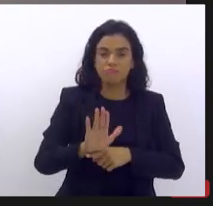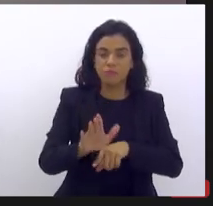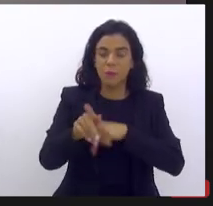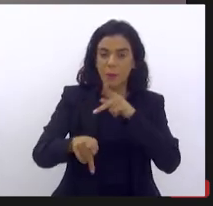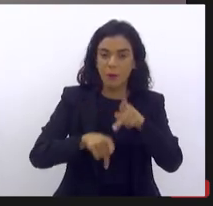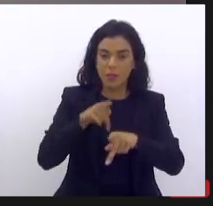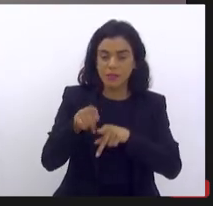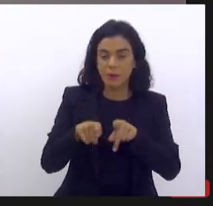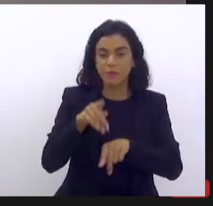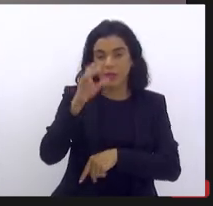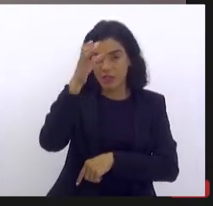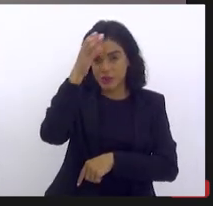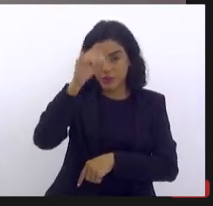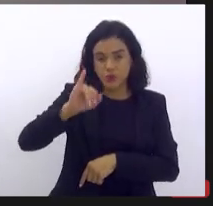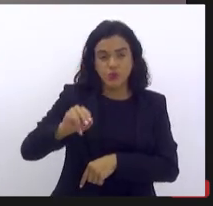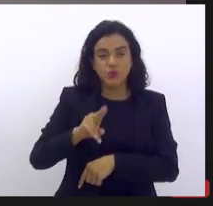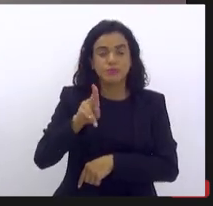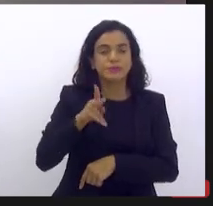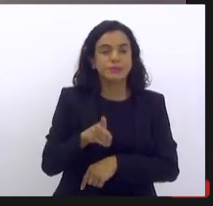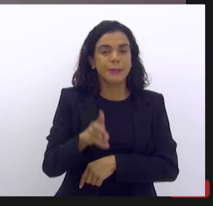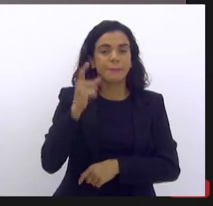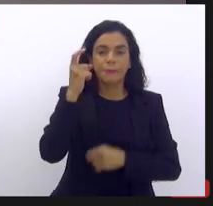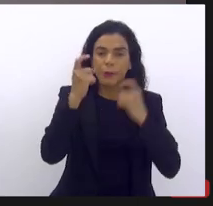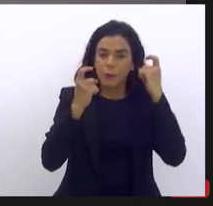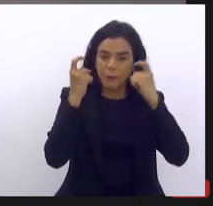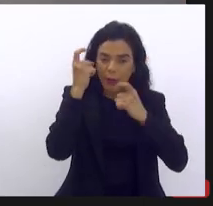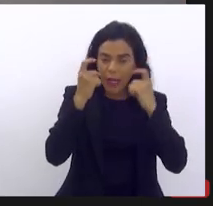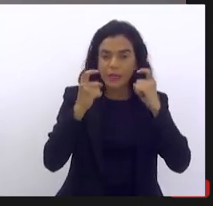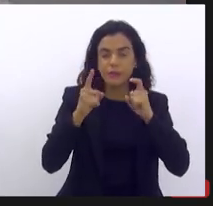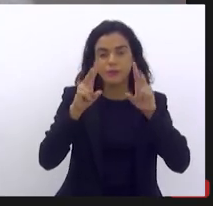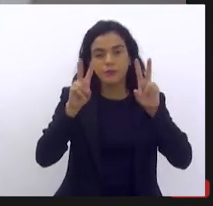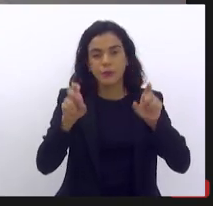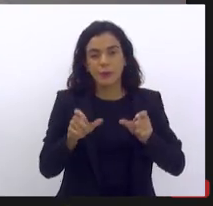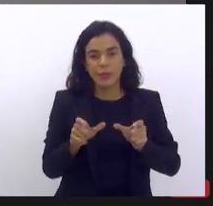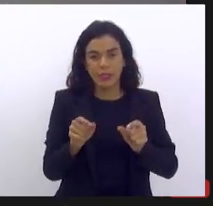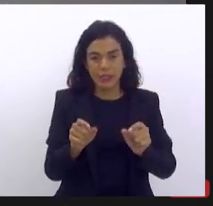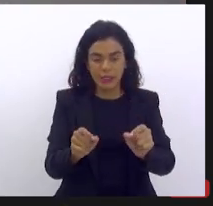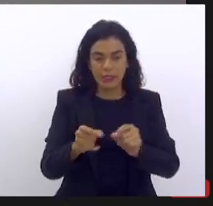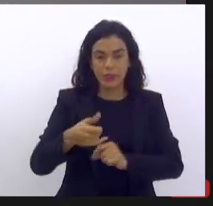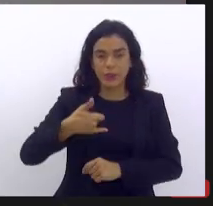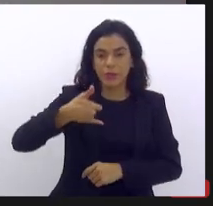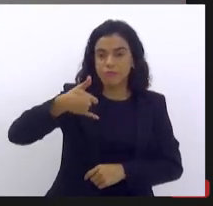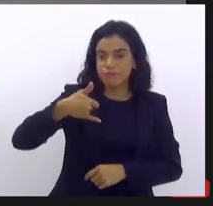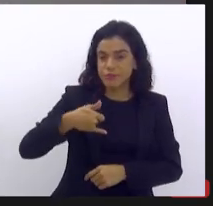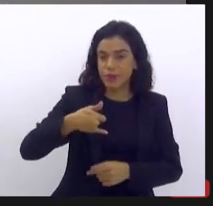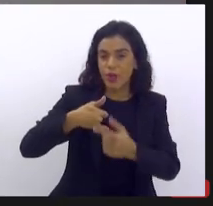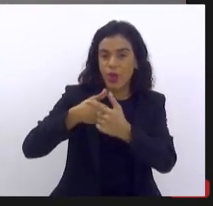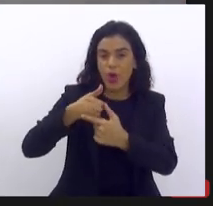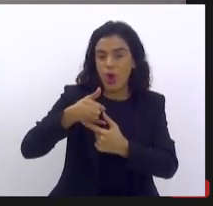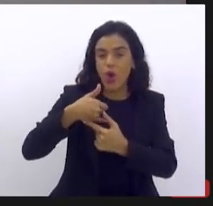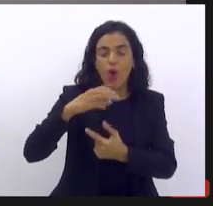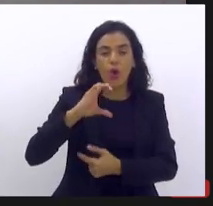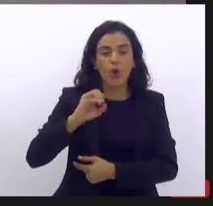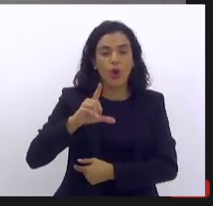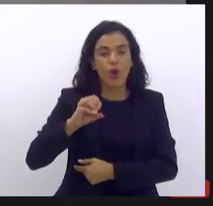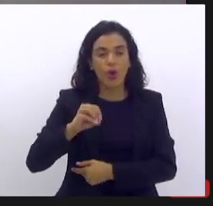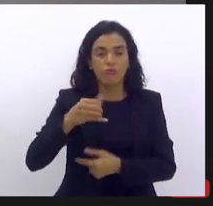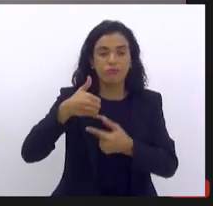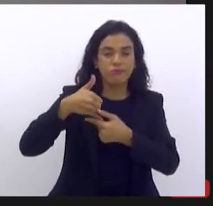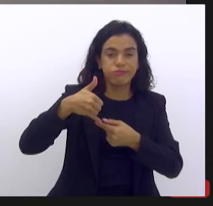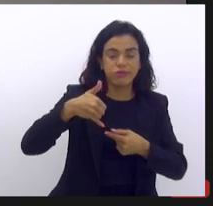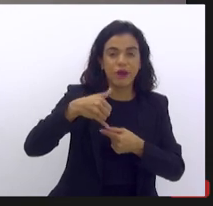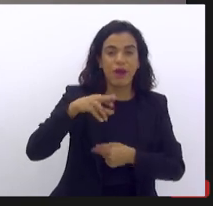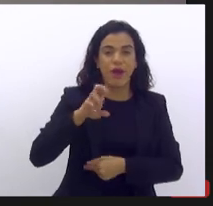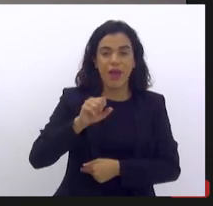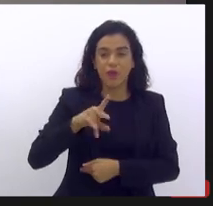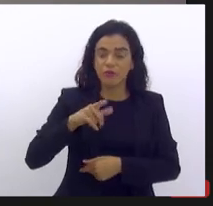deputada Tia Jô está sempre muito preocupada com essa questão do câncer no colo do reto. É uma pessoa que milita também na área da